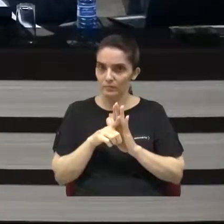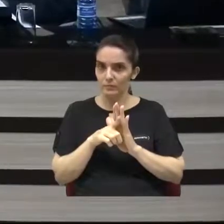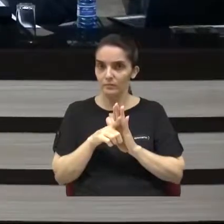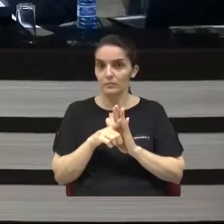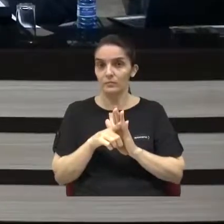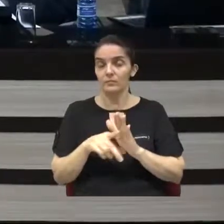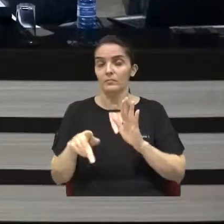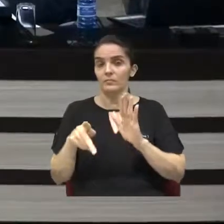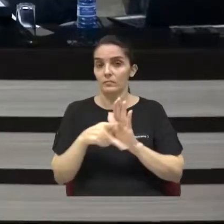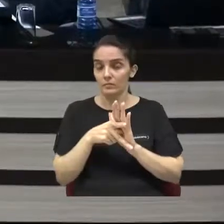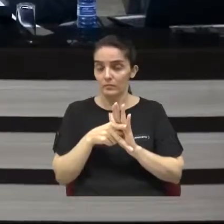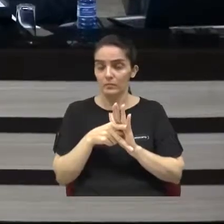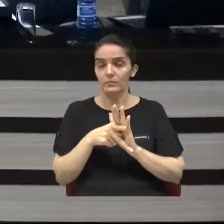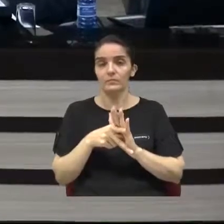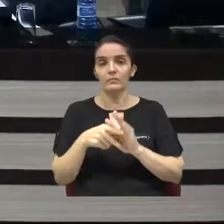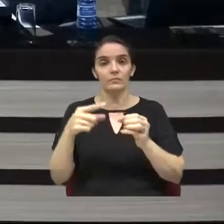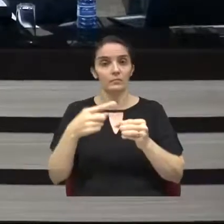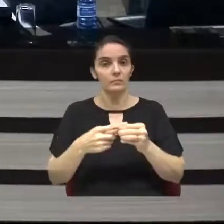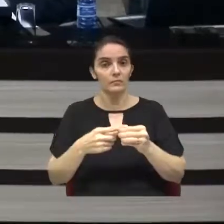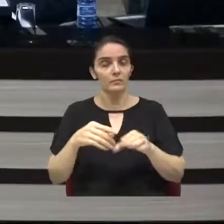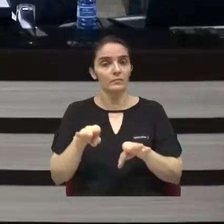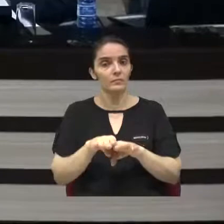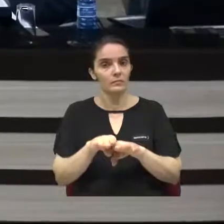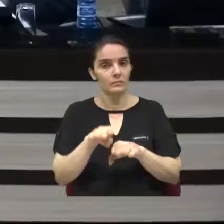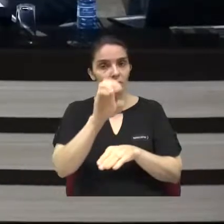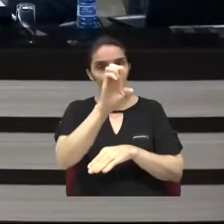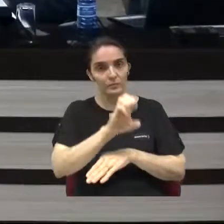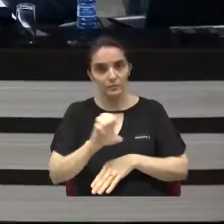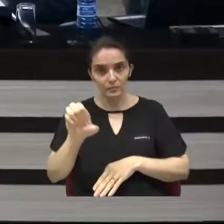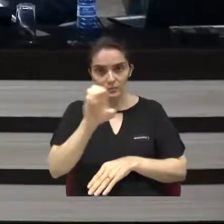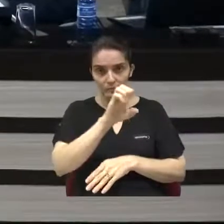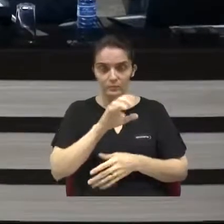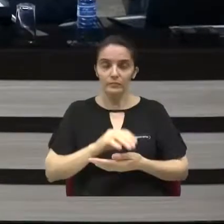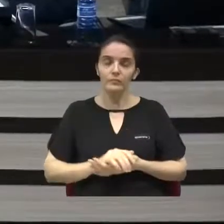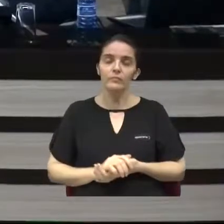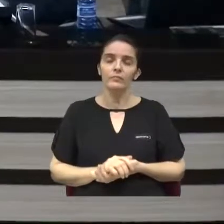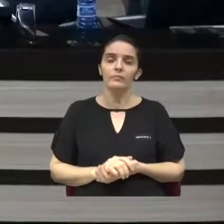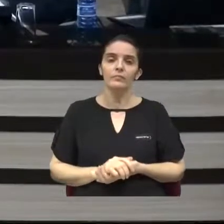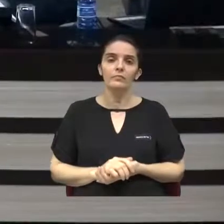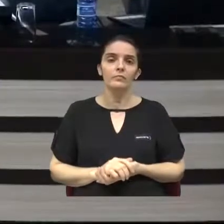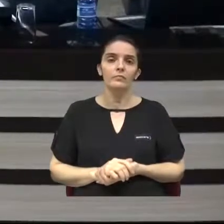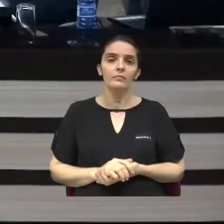e estadual, que também digam respeito ao mesmo tema. Nesse sentido,